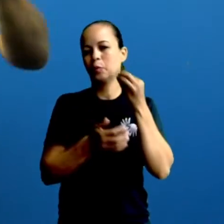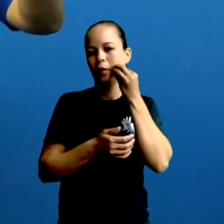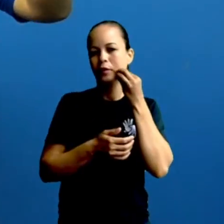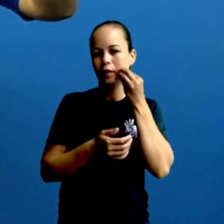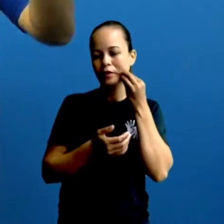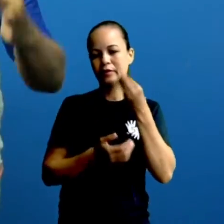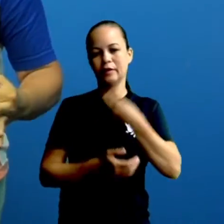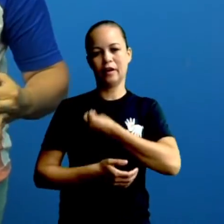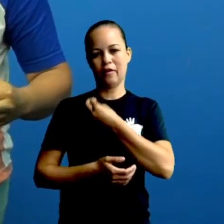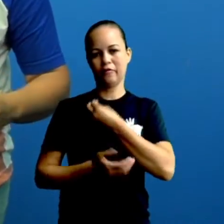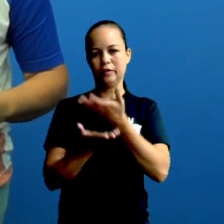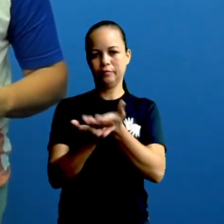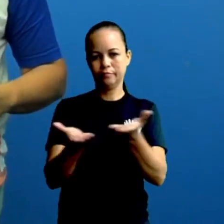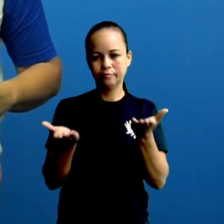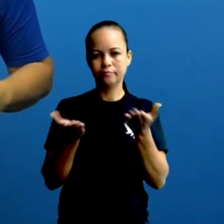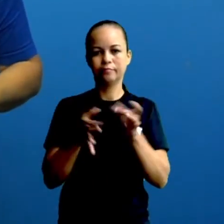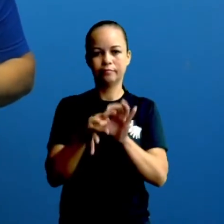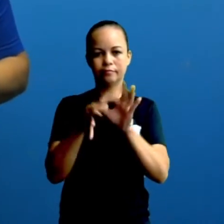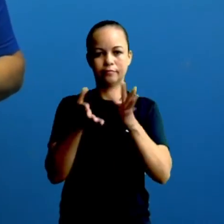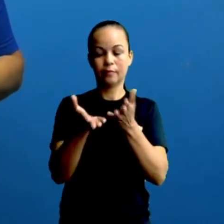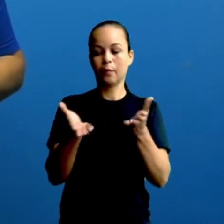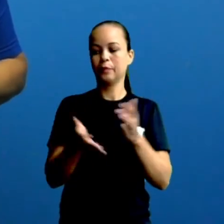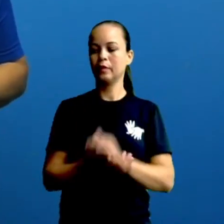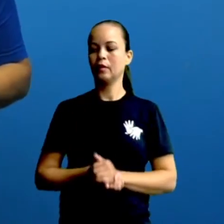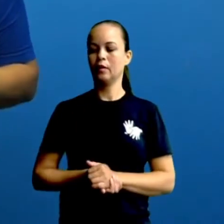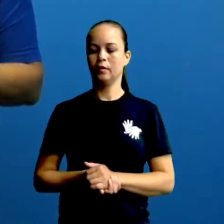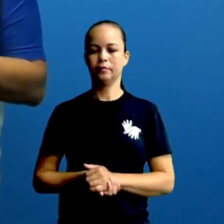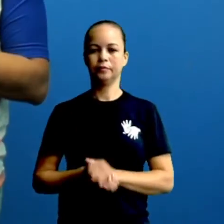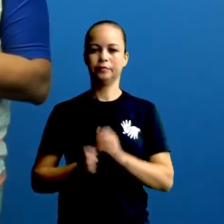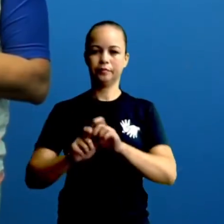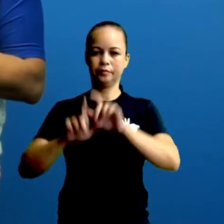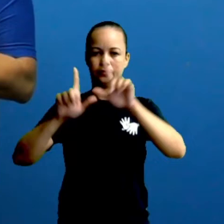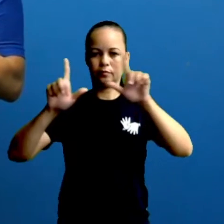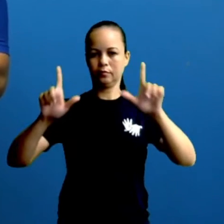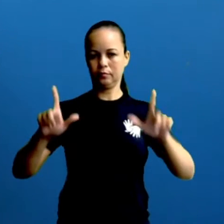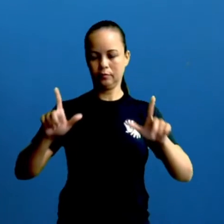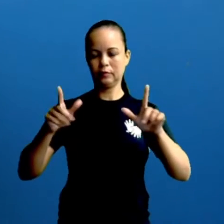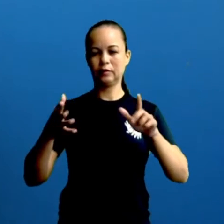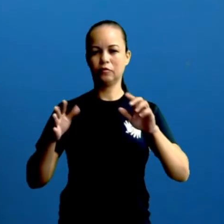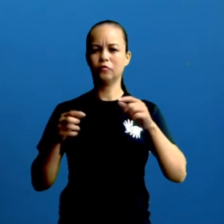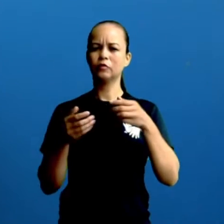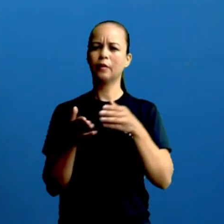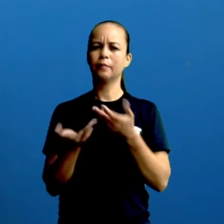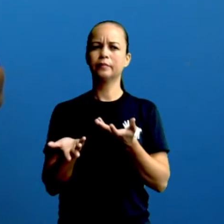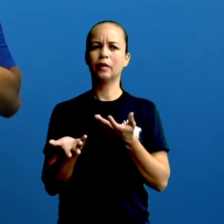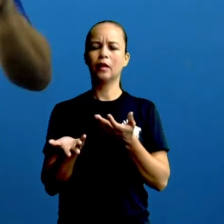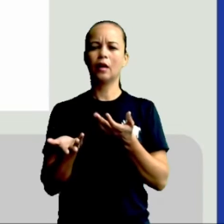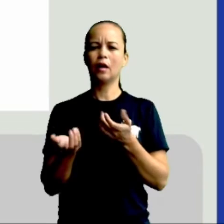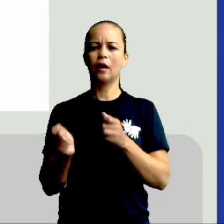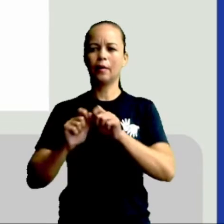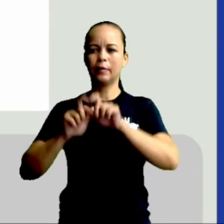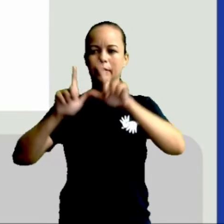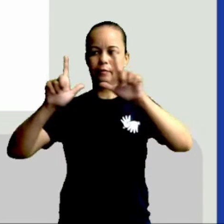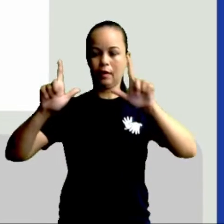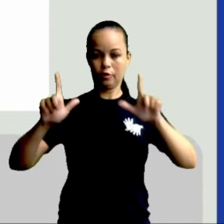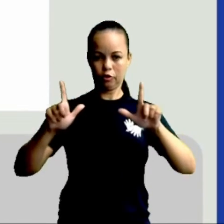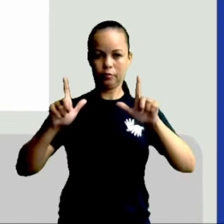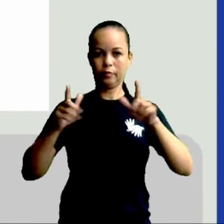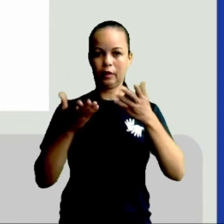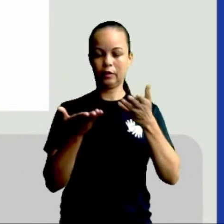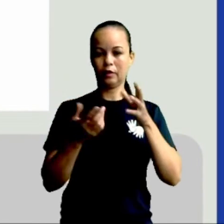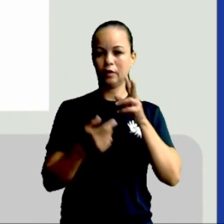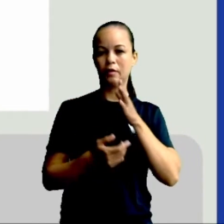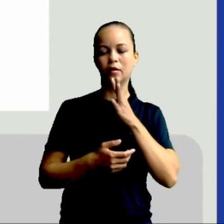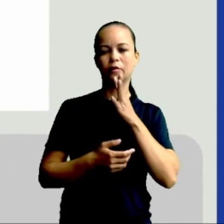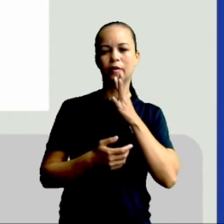proporciona. Por favor, produção, vamos para o nosso próximo slide e eu já vou pedir para que você preste atenção. Por favor, produção, abra essa imagem aí. Eu tenho aqui